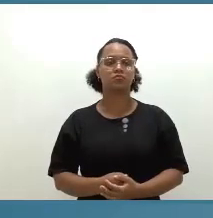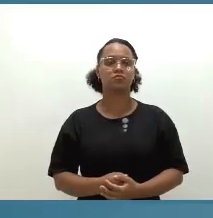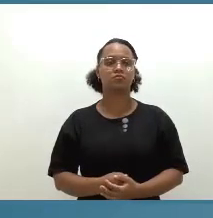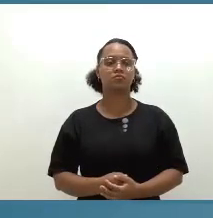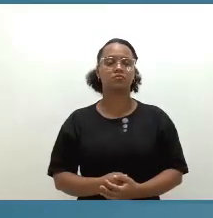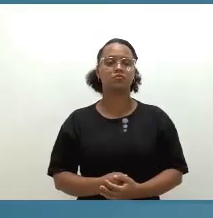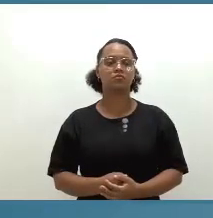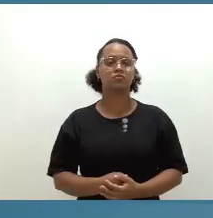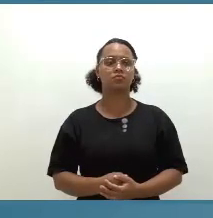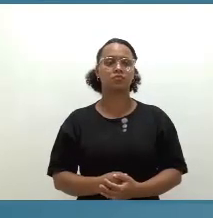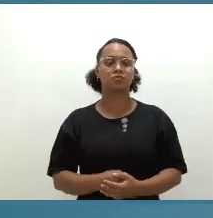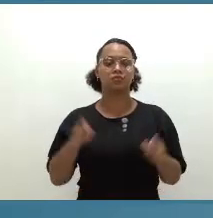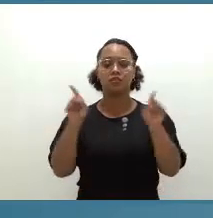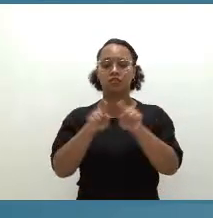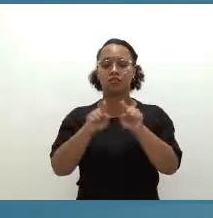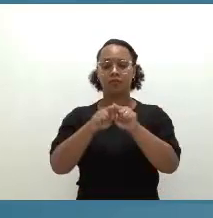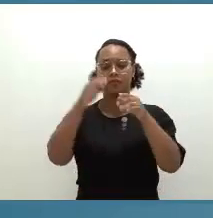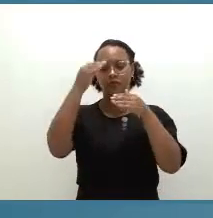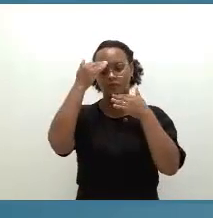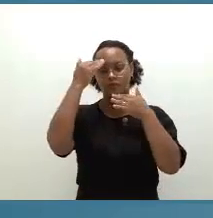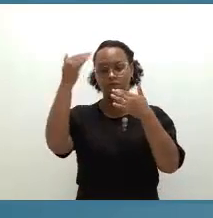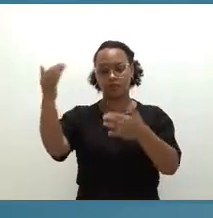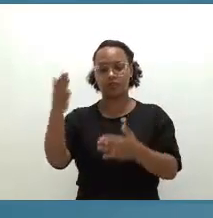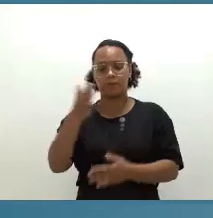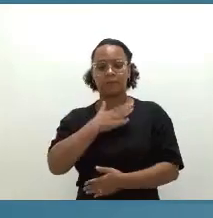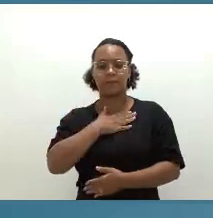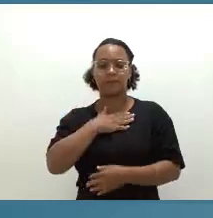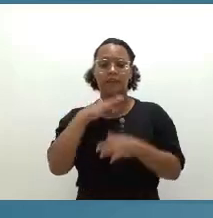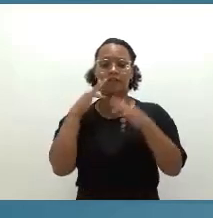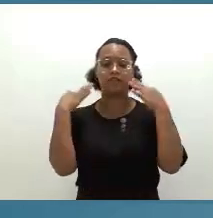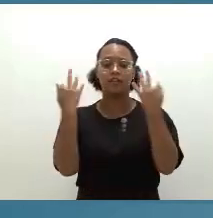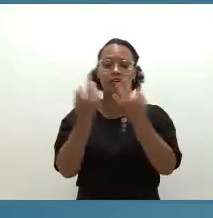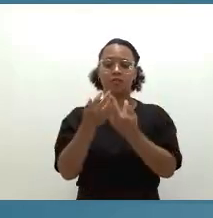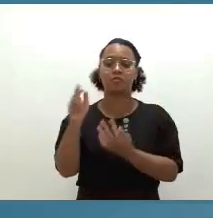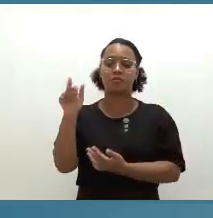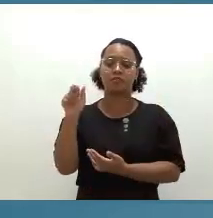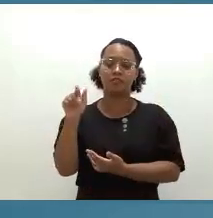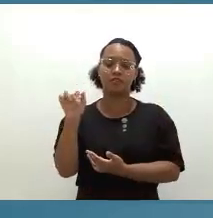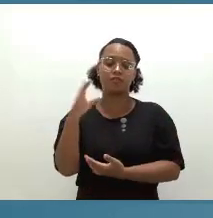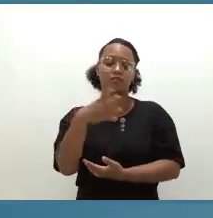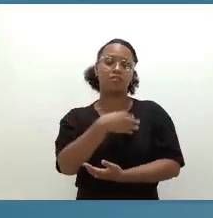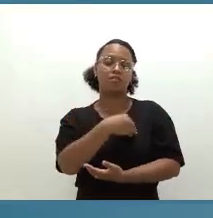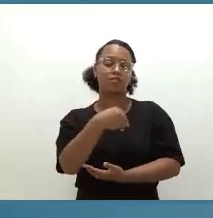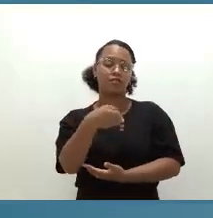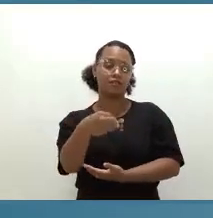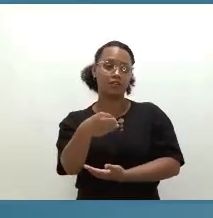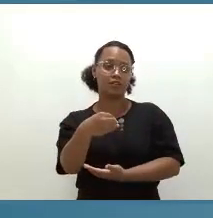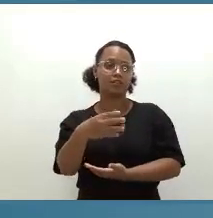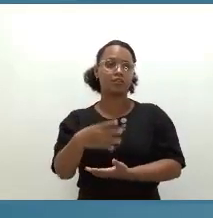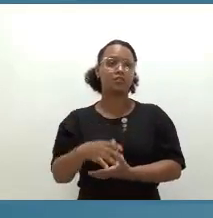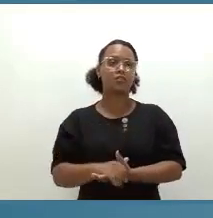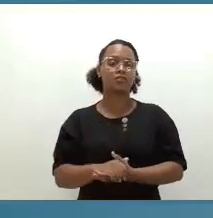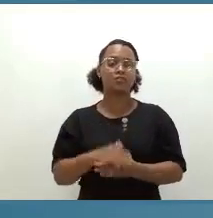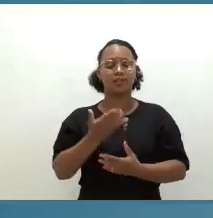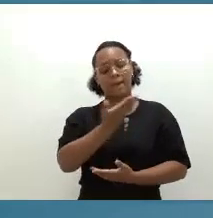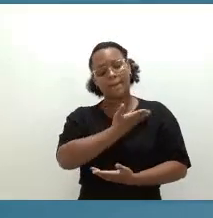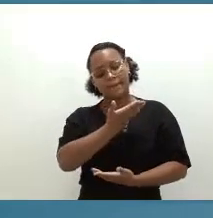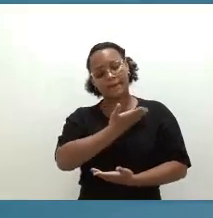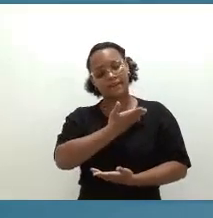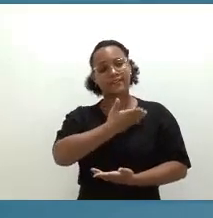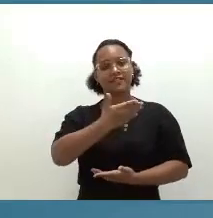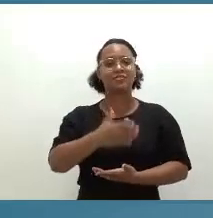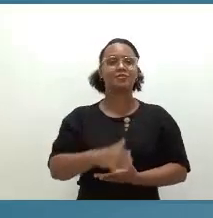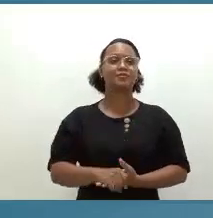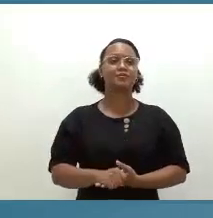também agradecer aos meus irmãos, meus filhos, meus amigos,